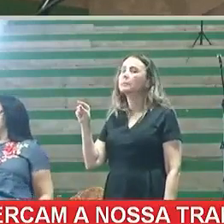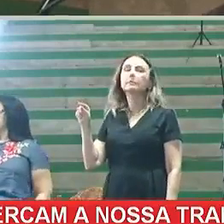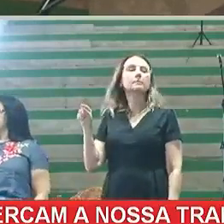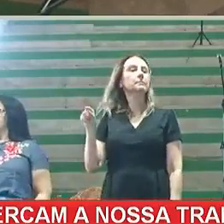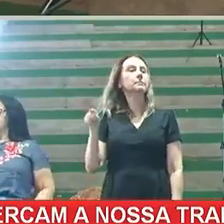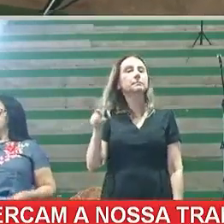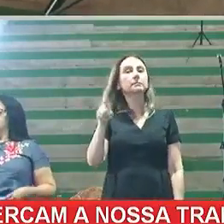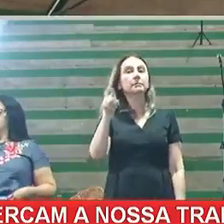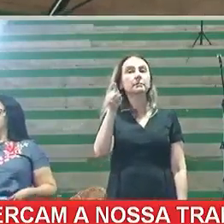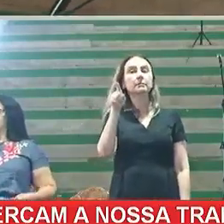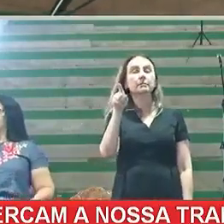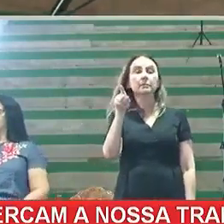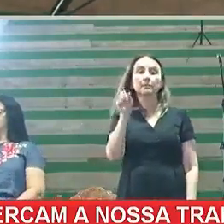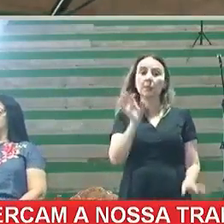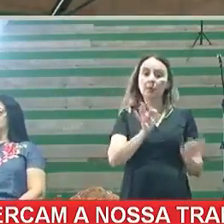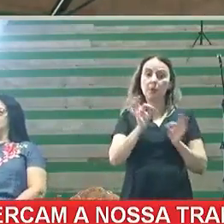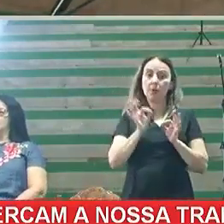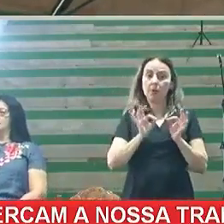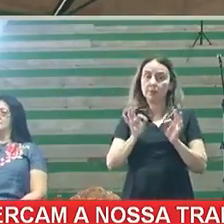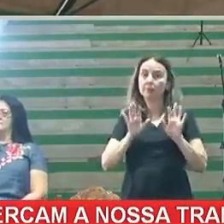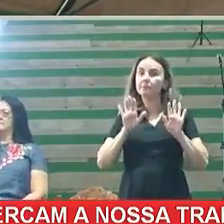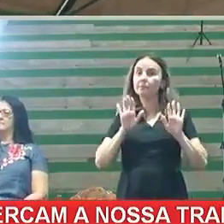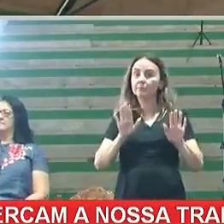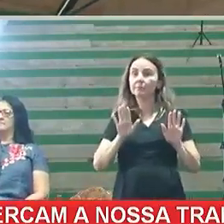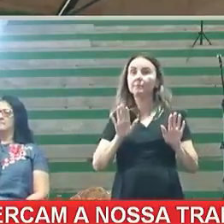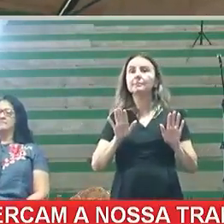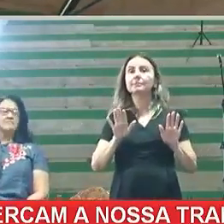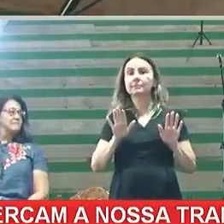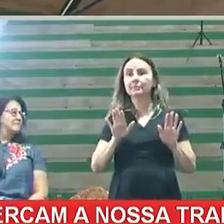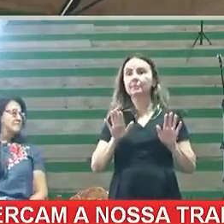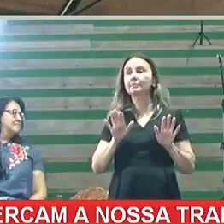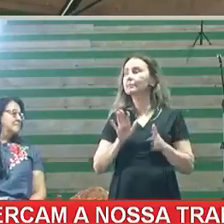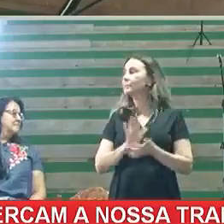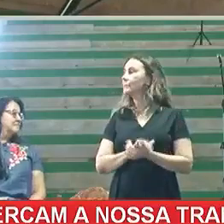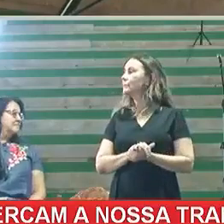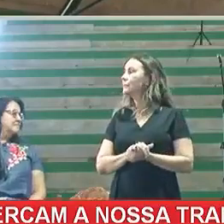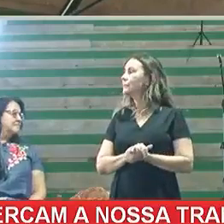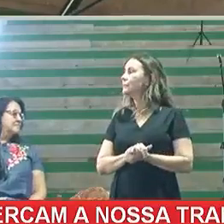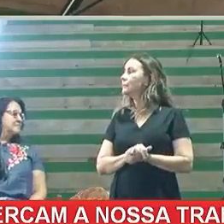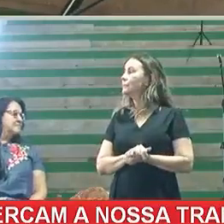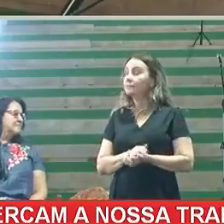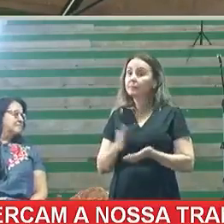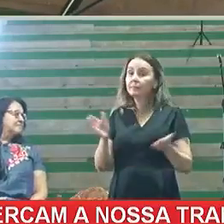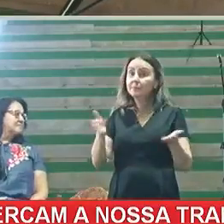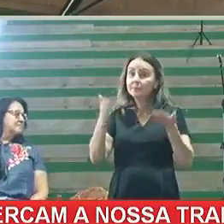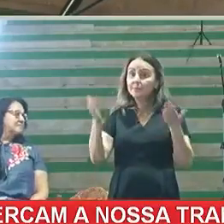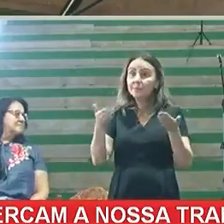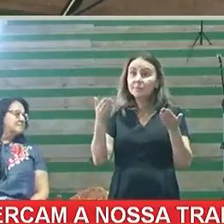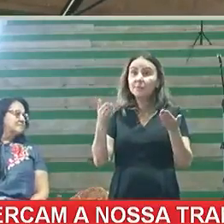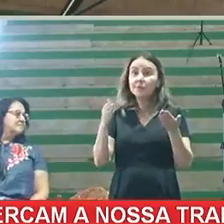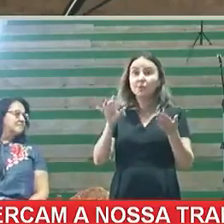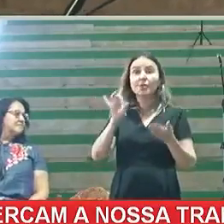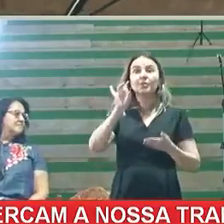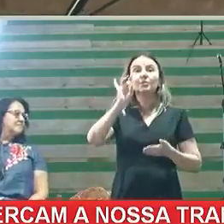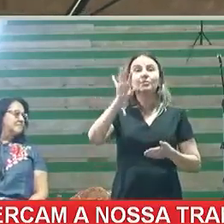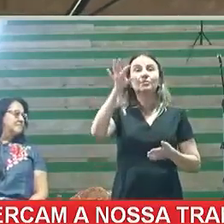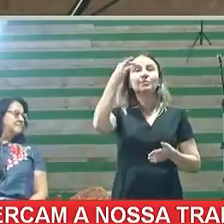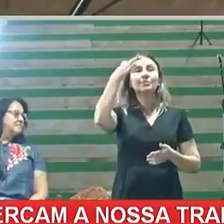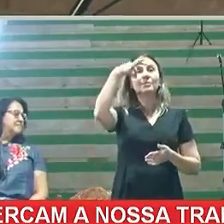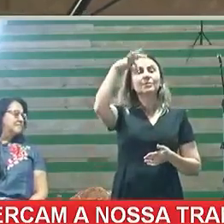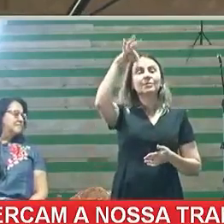Prepara o glória. Só menor, a gente se acha. Vai. Só os pentecostais vão